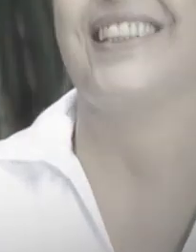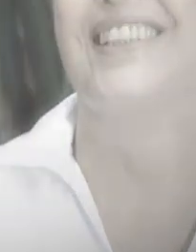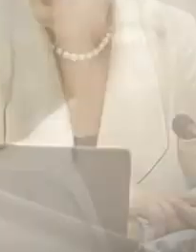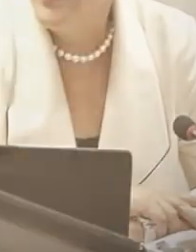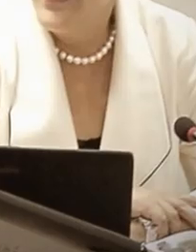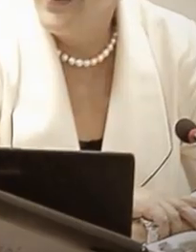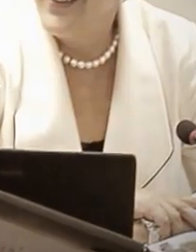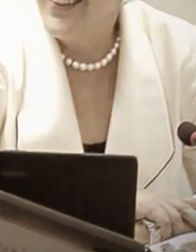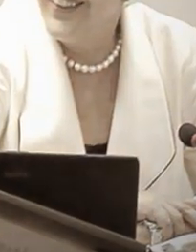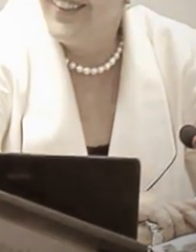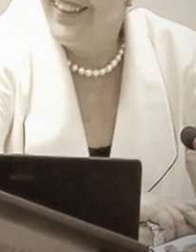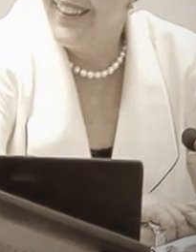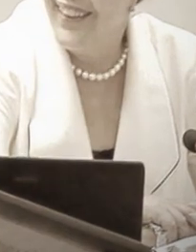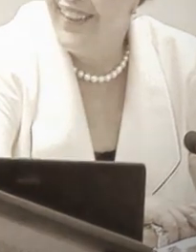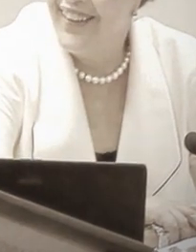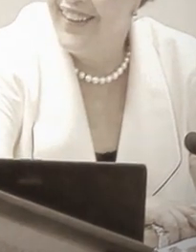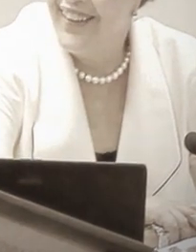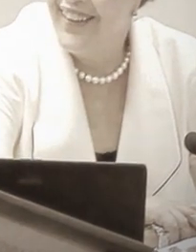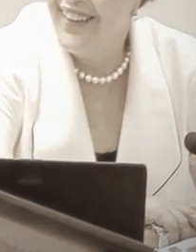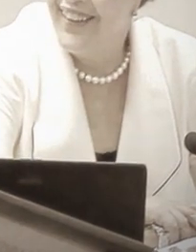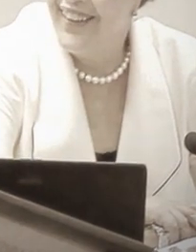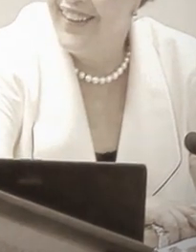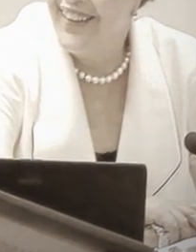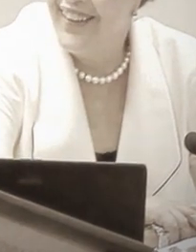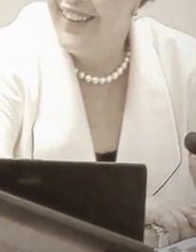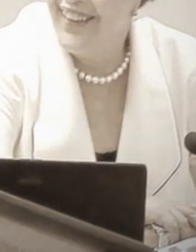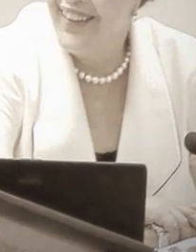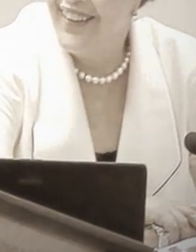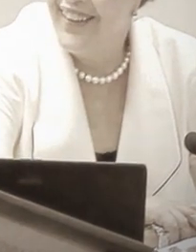E aí o café com a presidenta